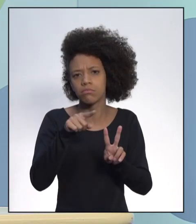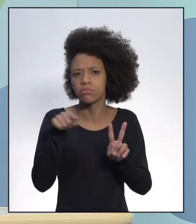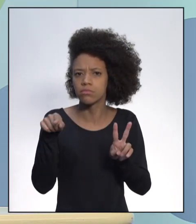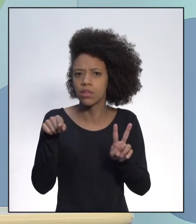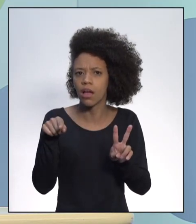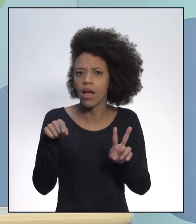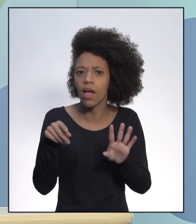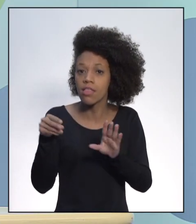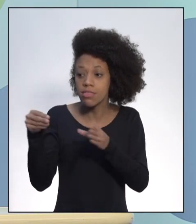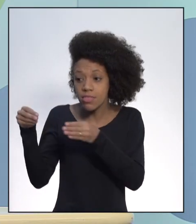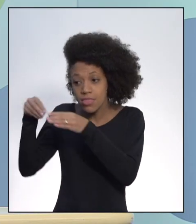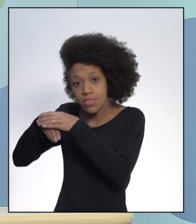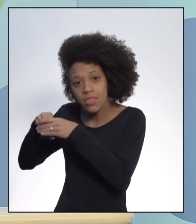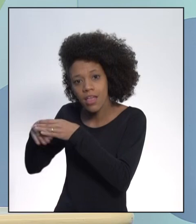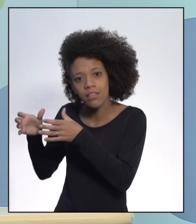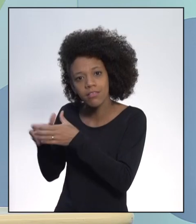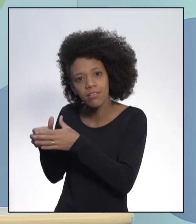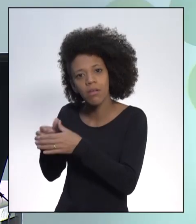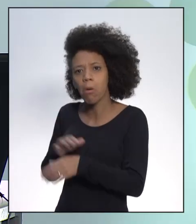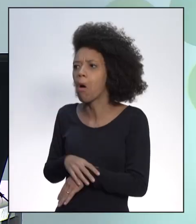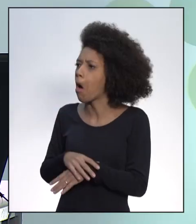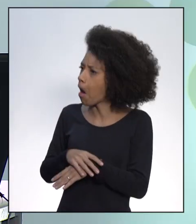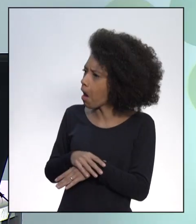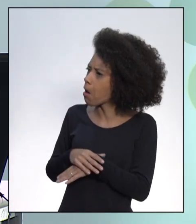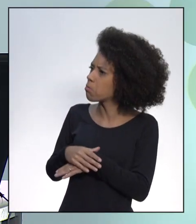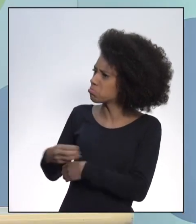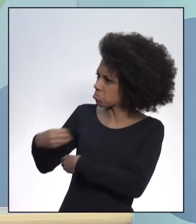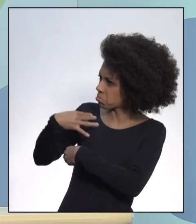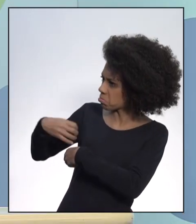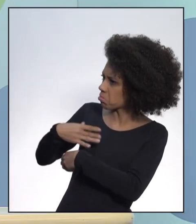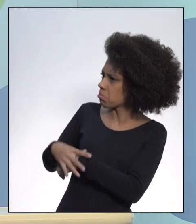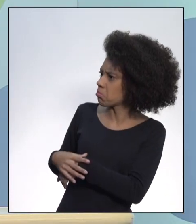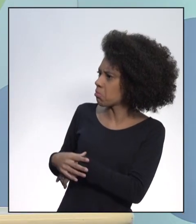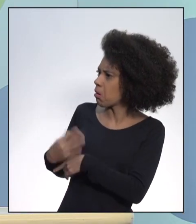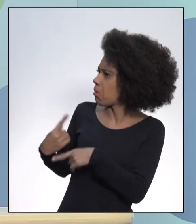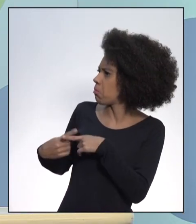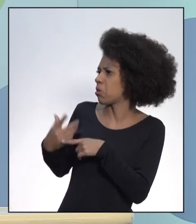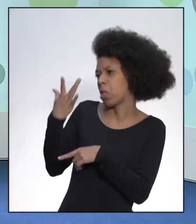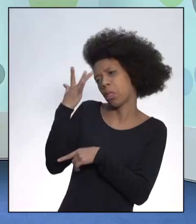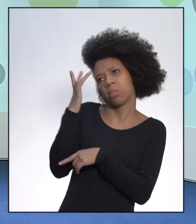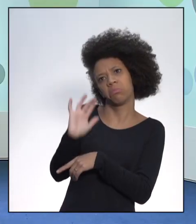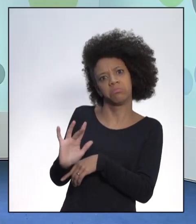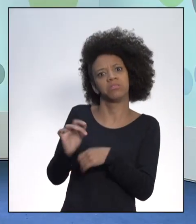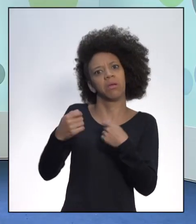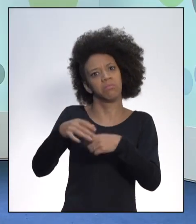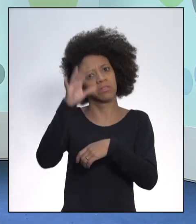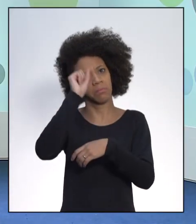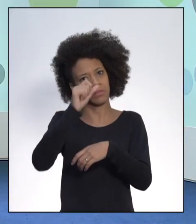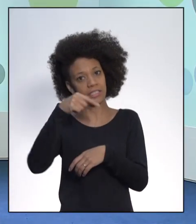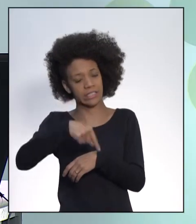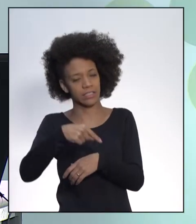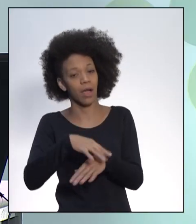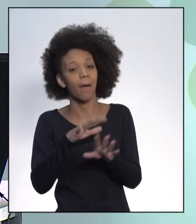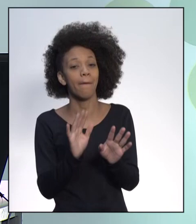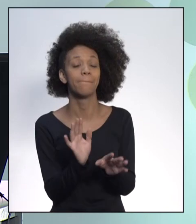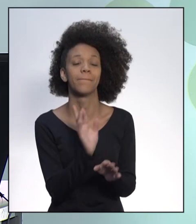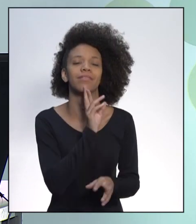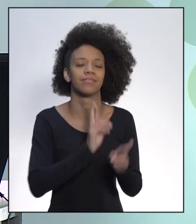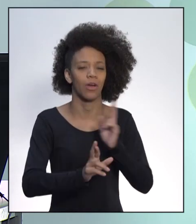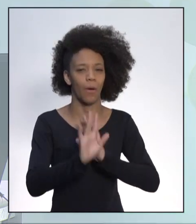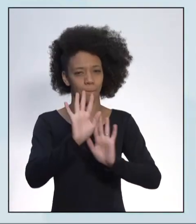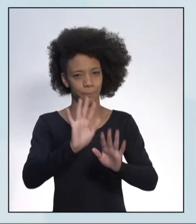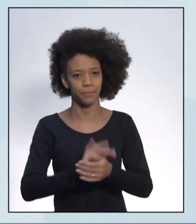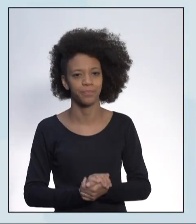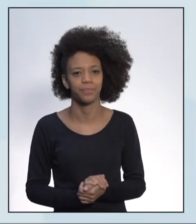chat. Olha, né? Depois passa aí como é que vocês fizeram para eu aprender também. Porque eu também não sei fazer, eu acho que eu tenho que aprender aqui. Mas vamos para a resposta,